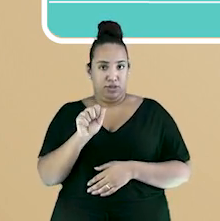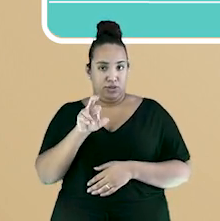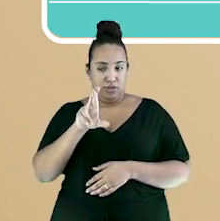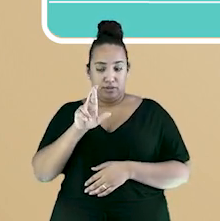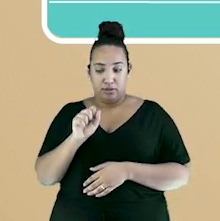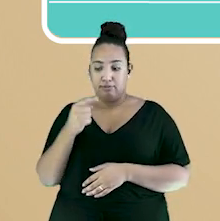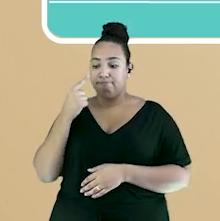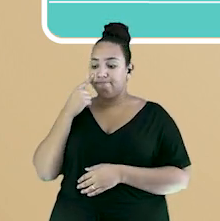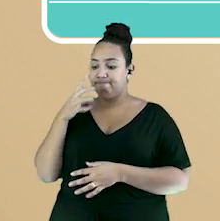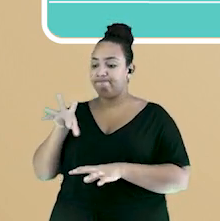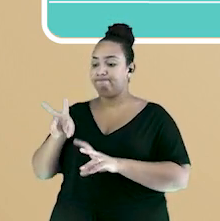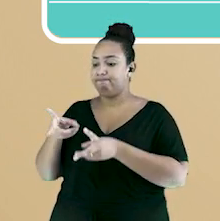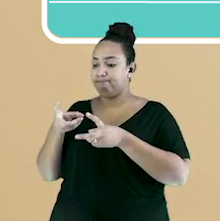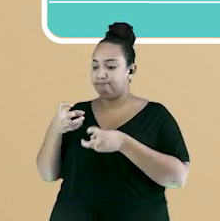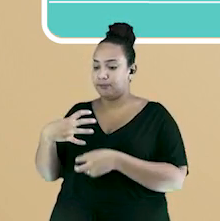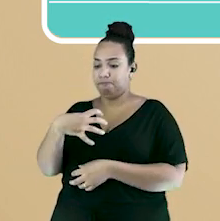alterado.